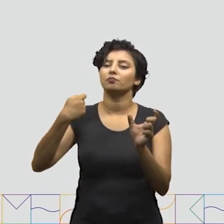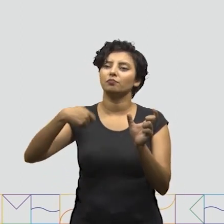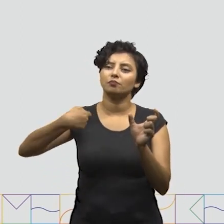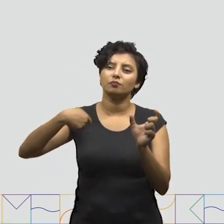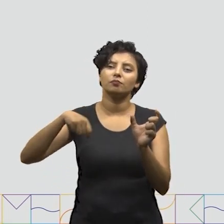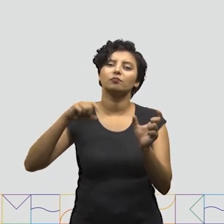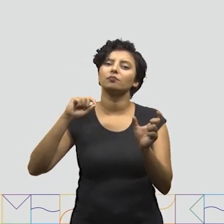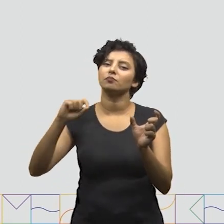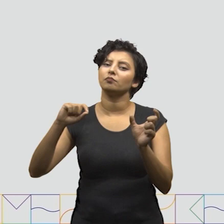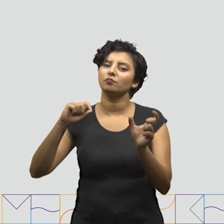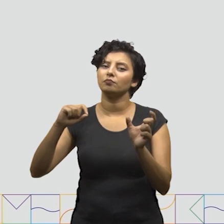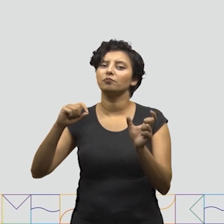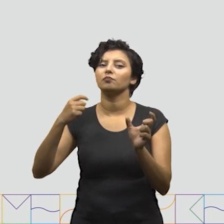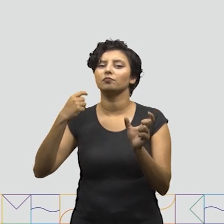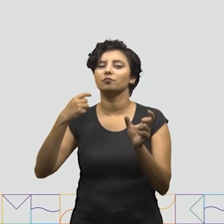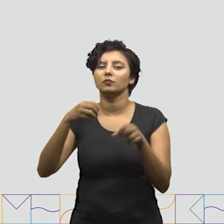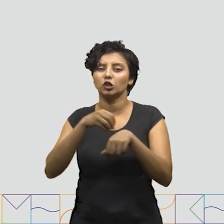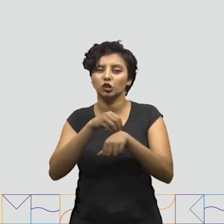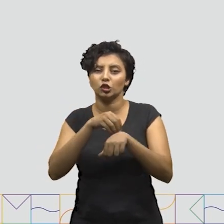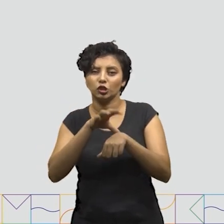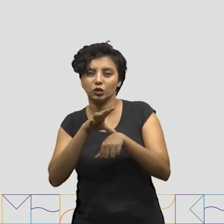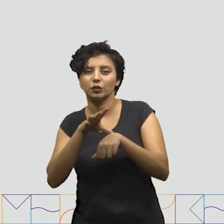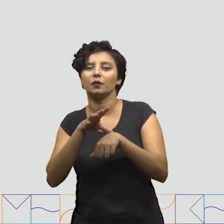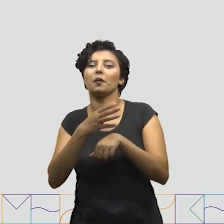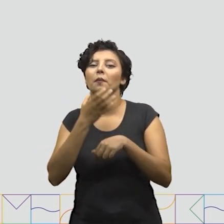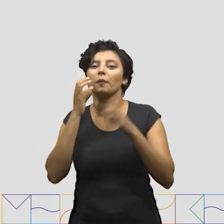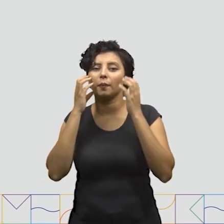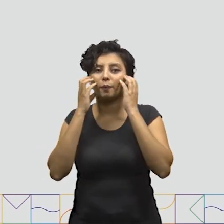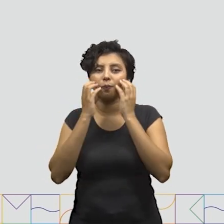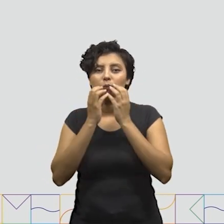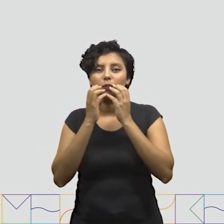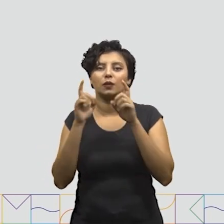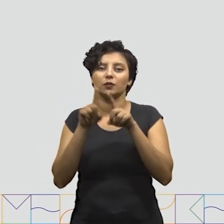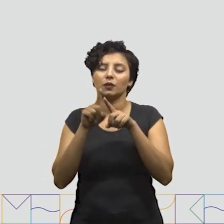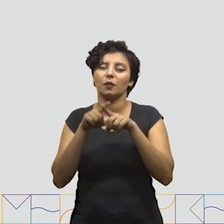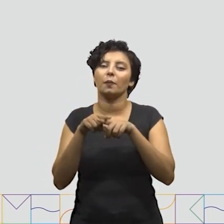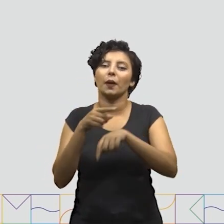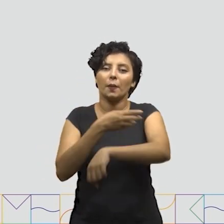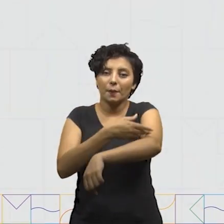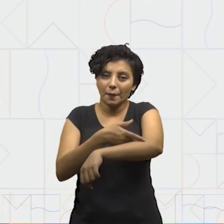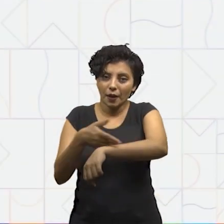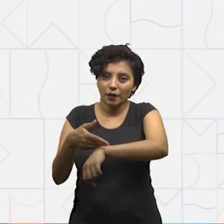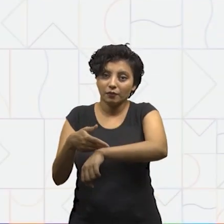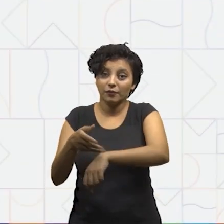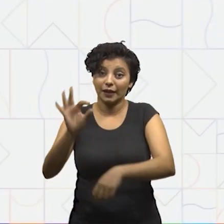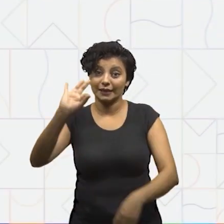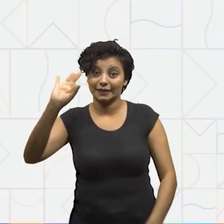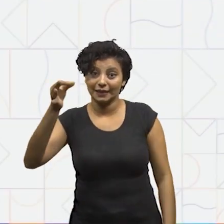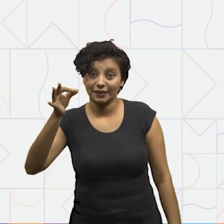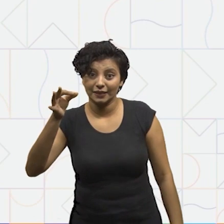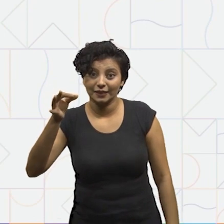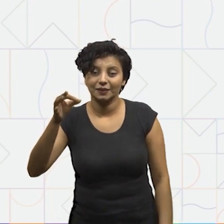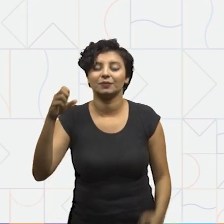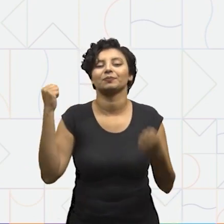sexuais secundárias masculinas, você tinha a dica aí de crescimento de barba e de pelos.